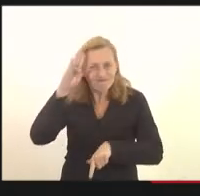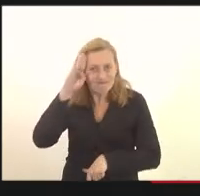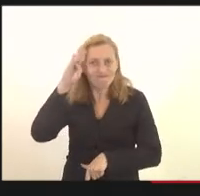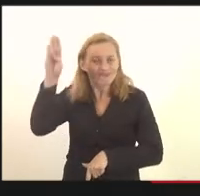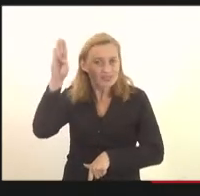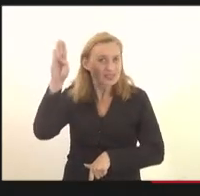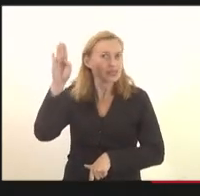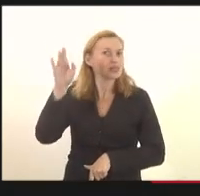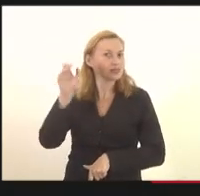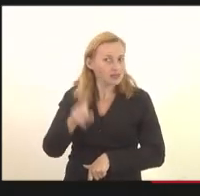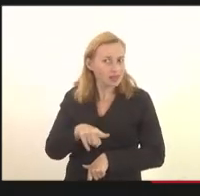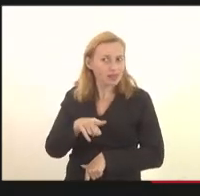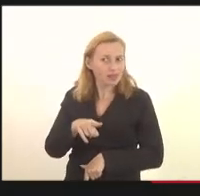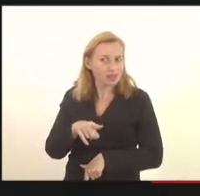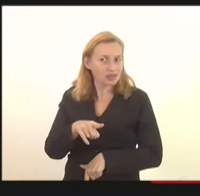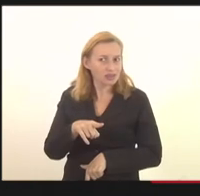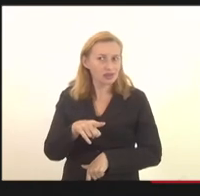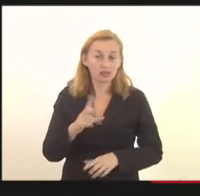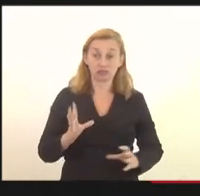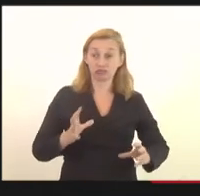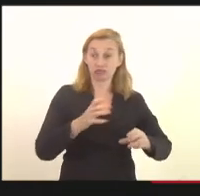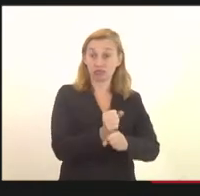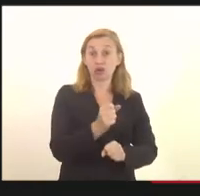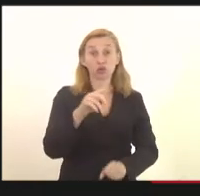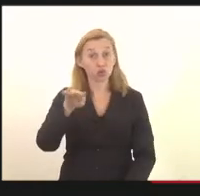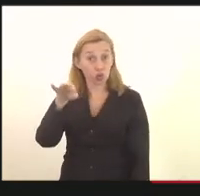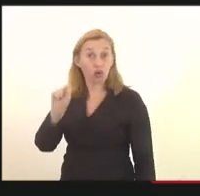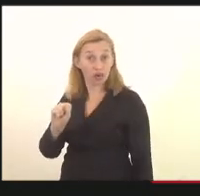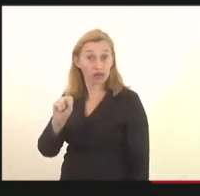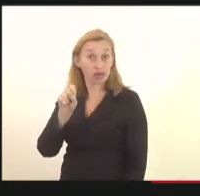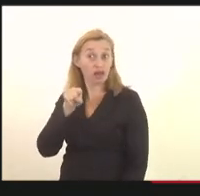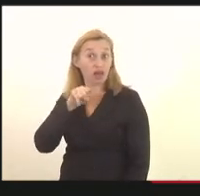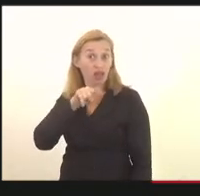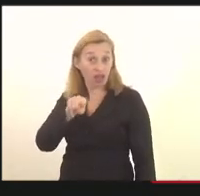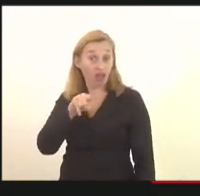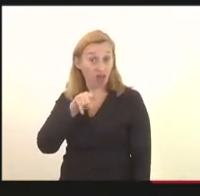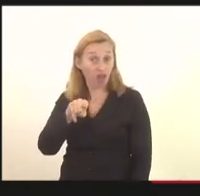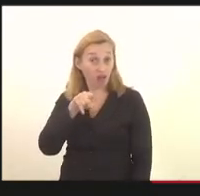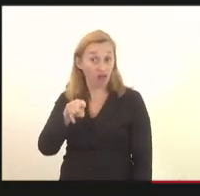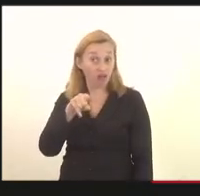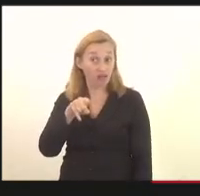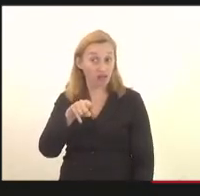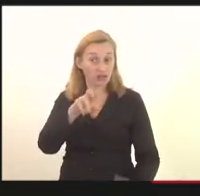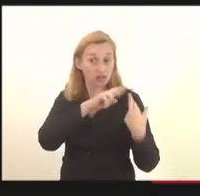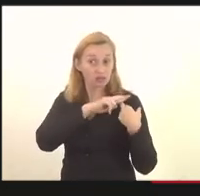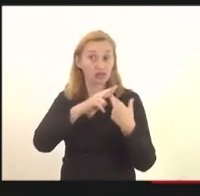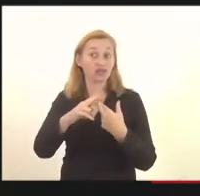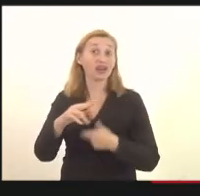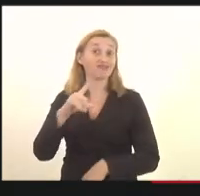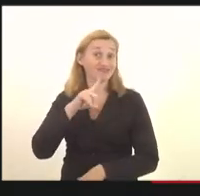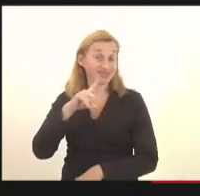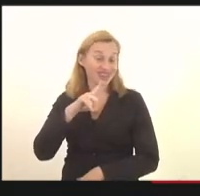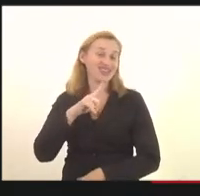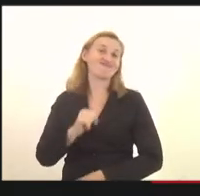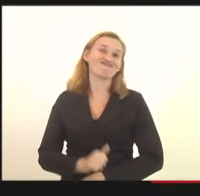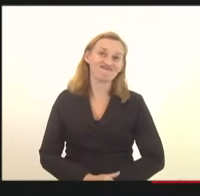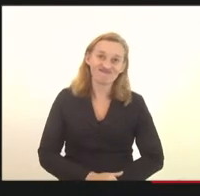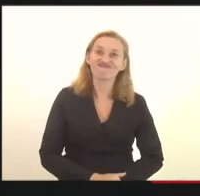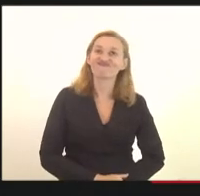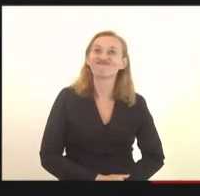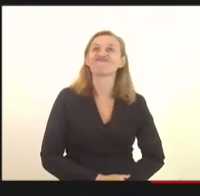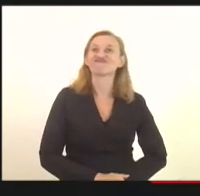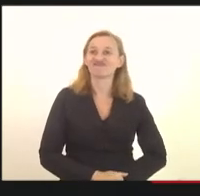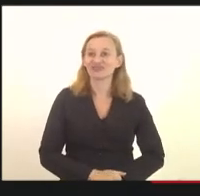fundamental, né, no que diz respeito ao cálculo dos royalties, porque é ela quem assume esse papel e responsabilidade,